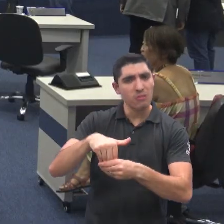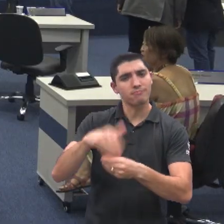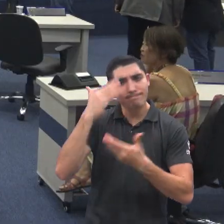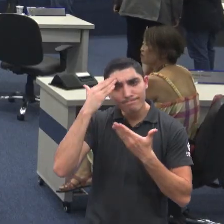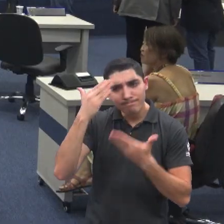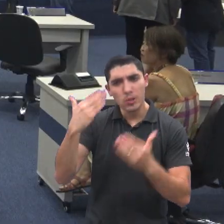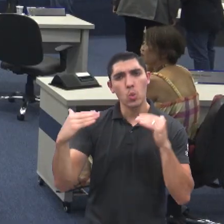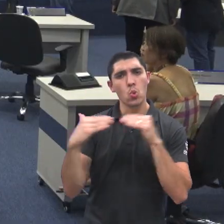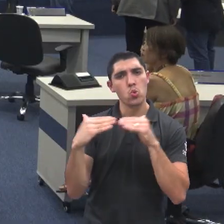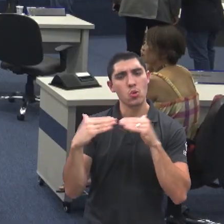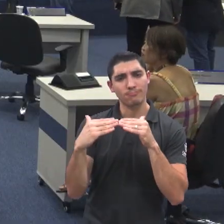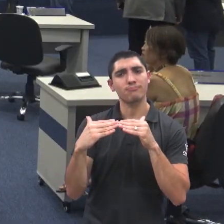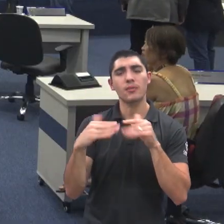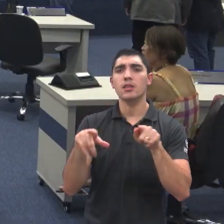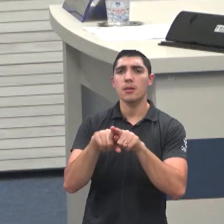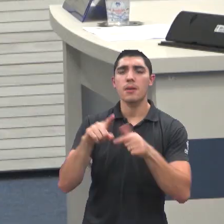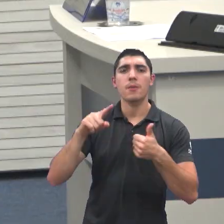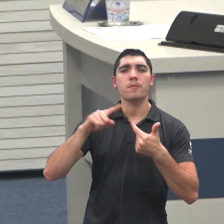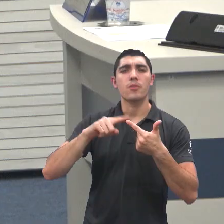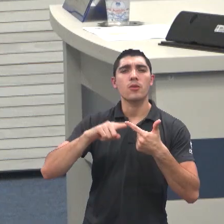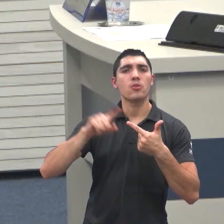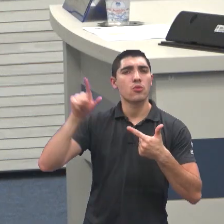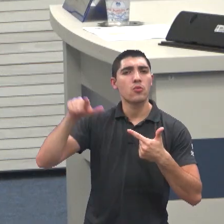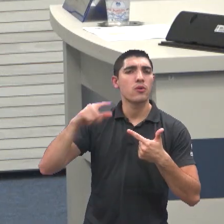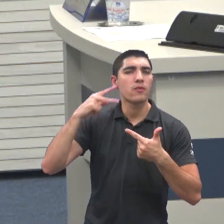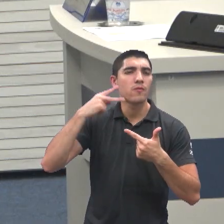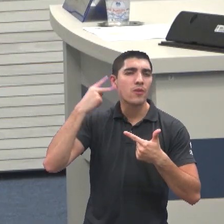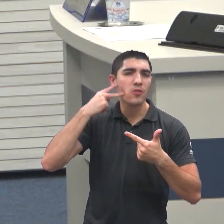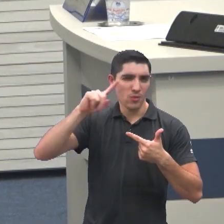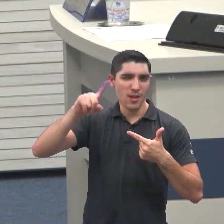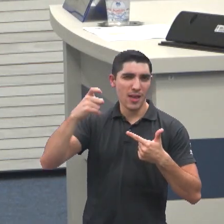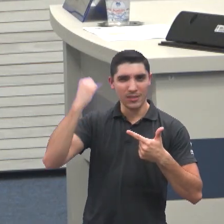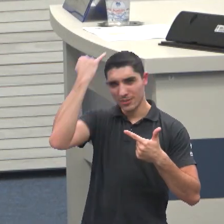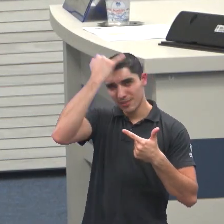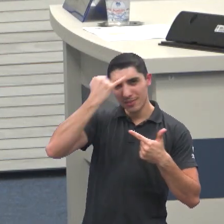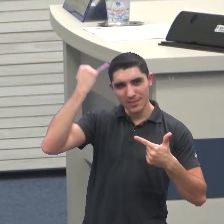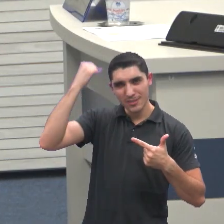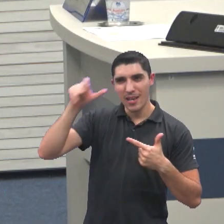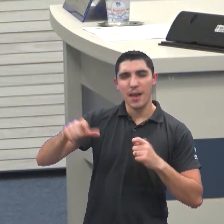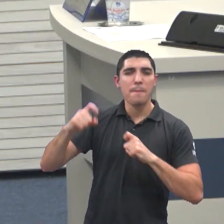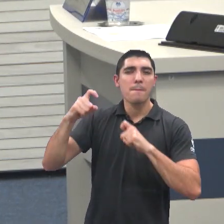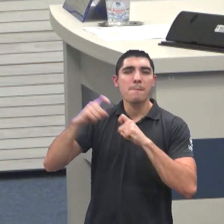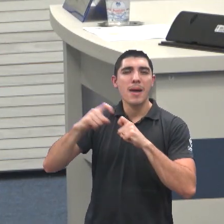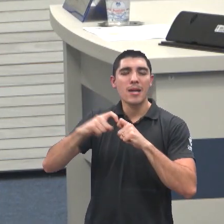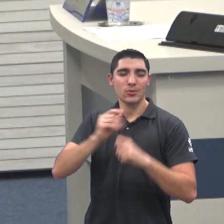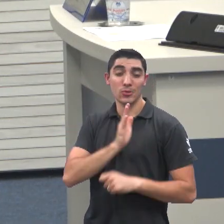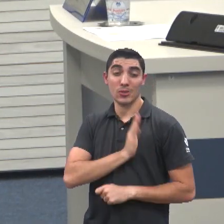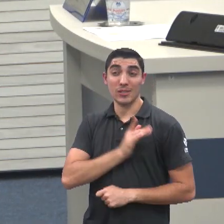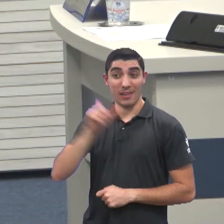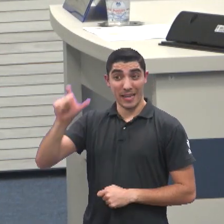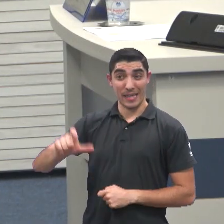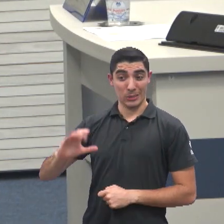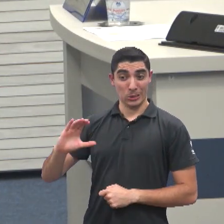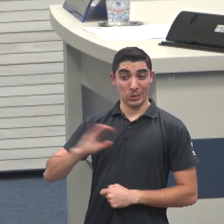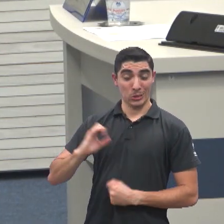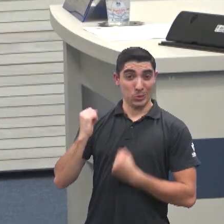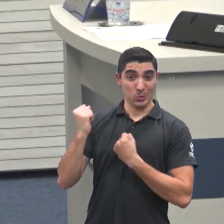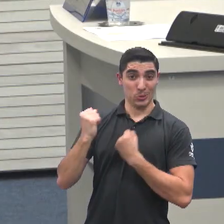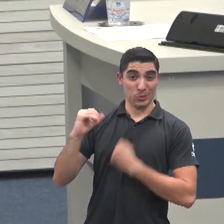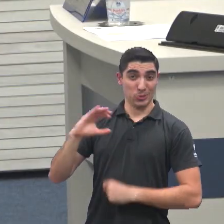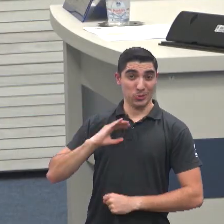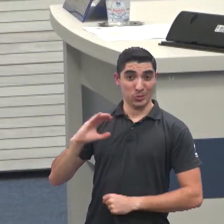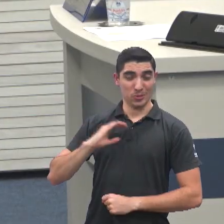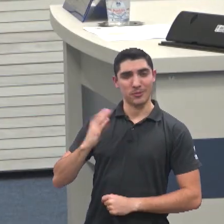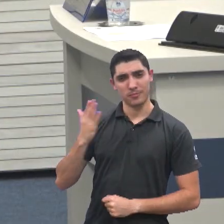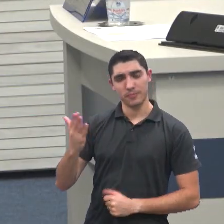que votaram, o doutor José Cláudio também está no processo, o nosso doutor do coração, corintiano. Mandar um abraço para o doutor José Cláudio.